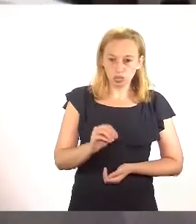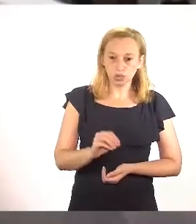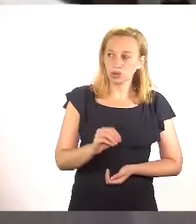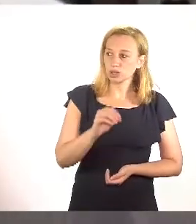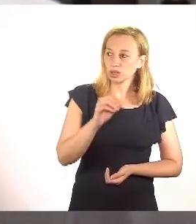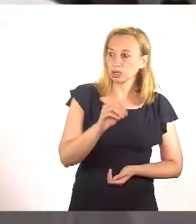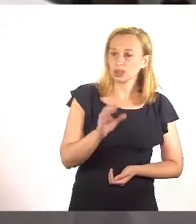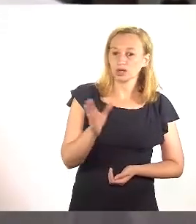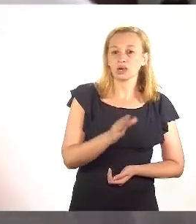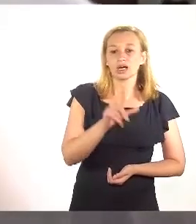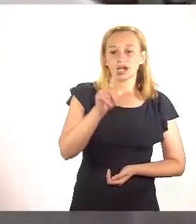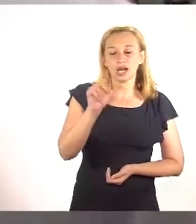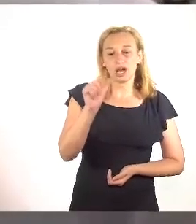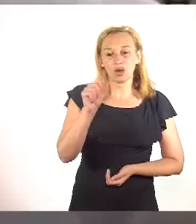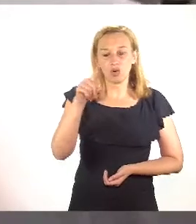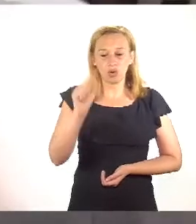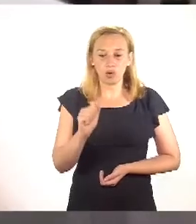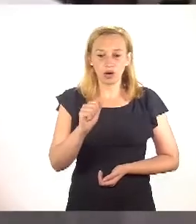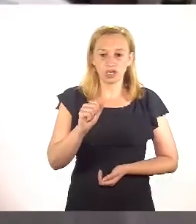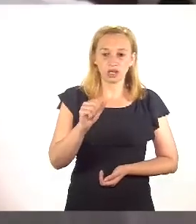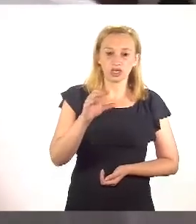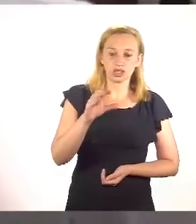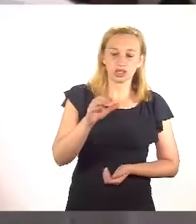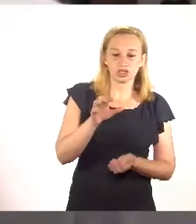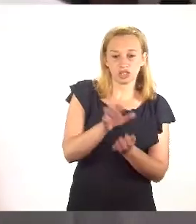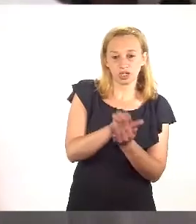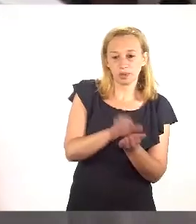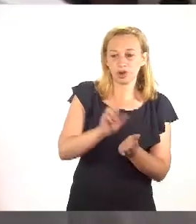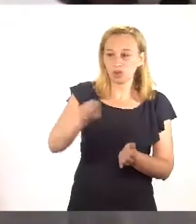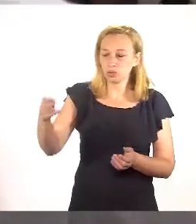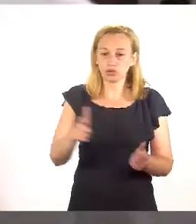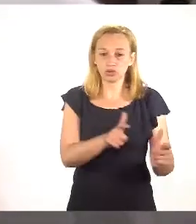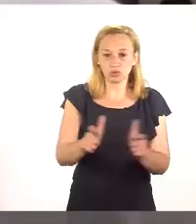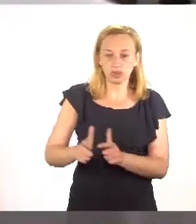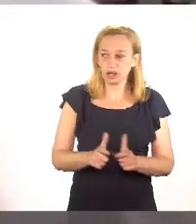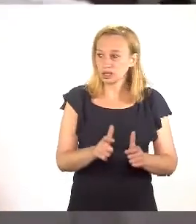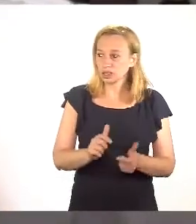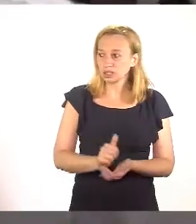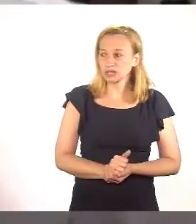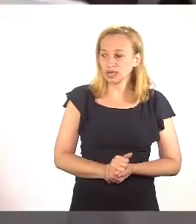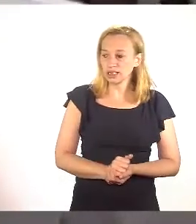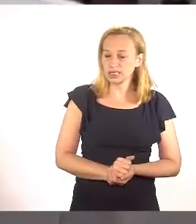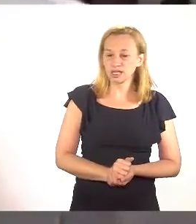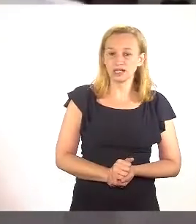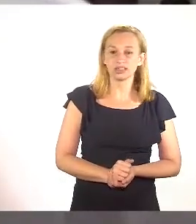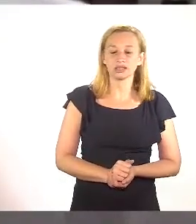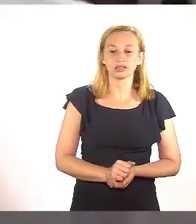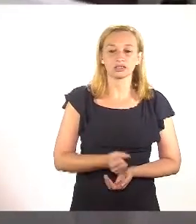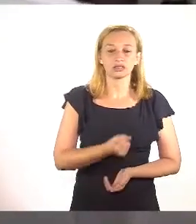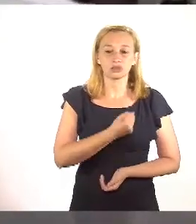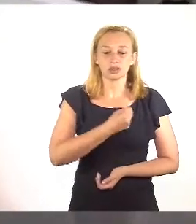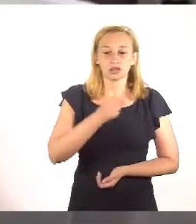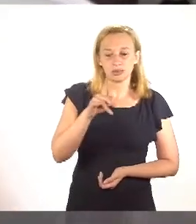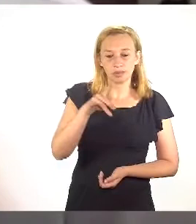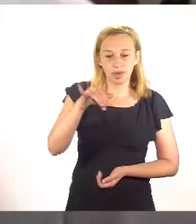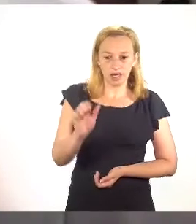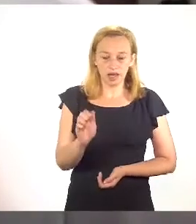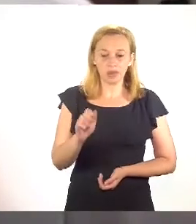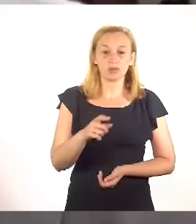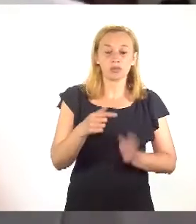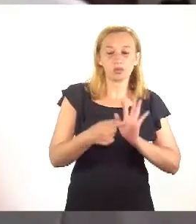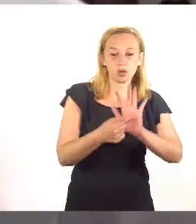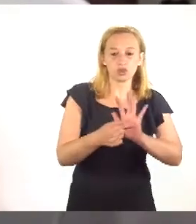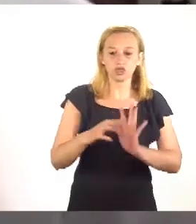outros mananciais. Há dados consolidados do próprio INEA que mostram há vários anos o comprometimento da qualidade da água nessas